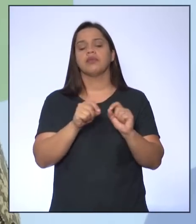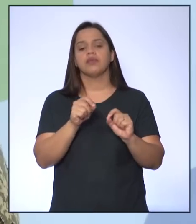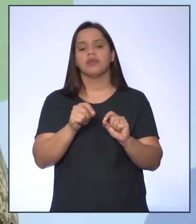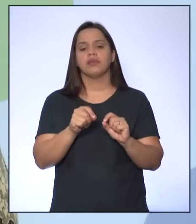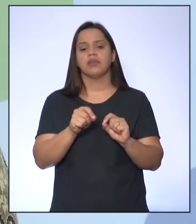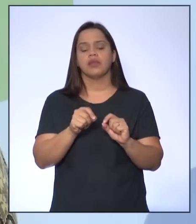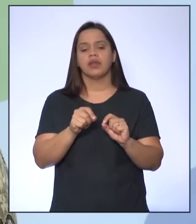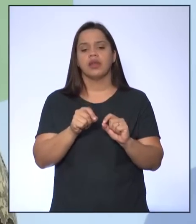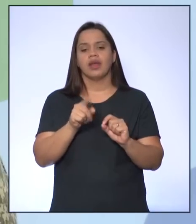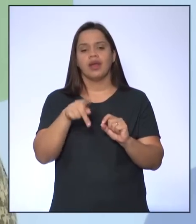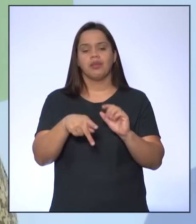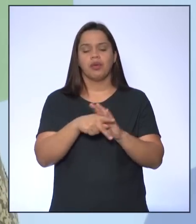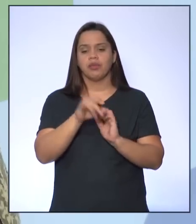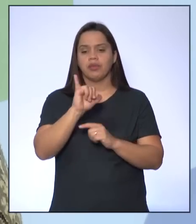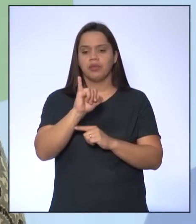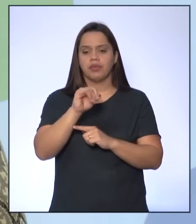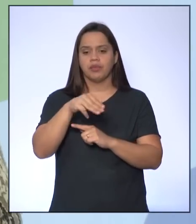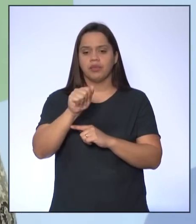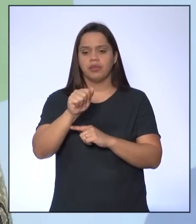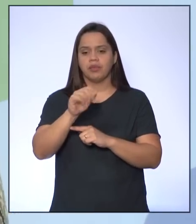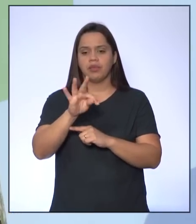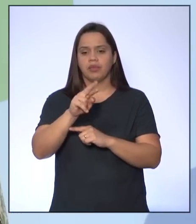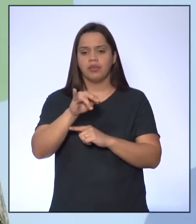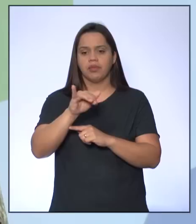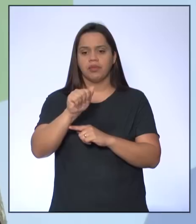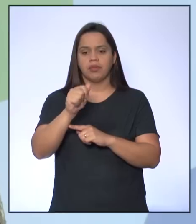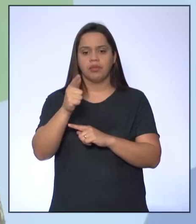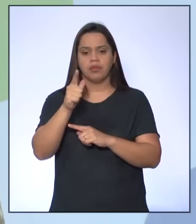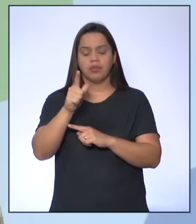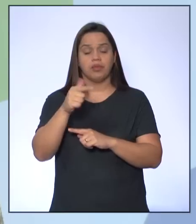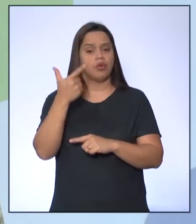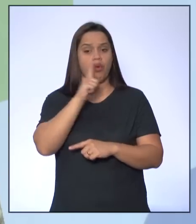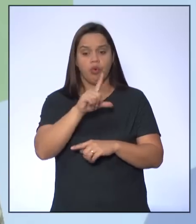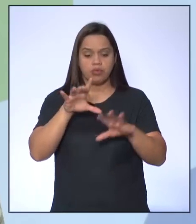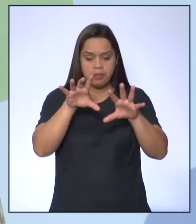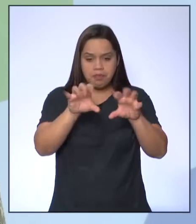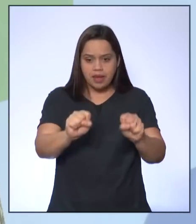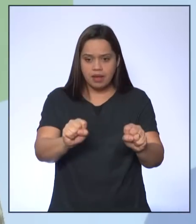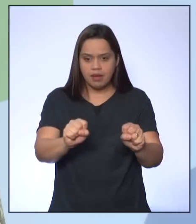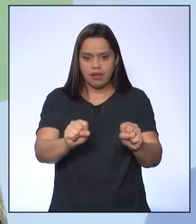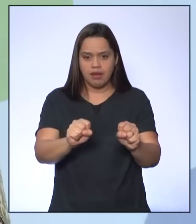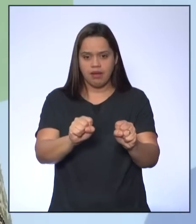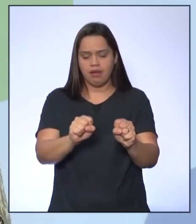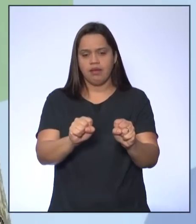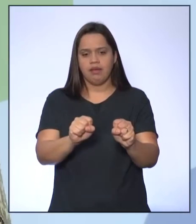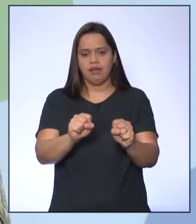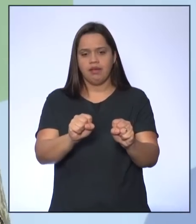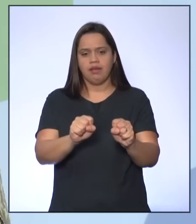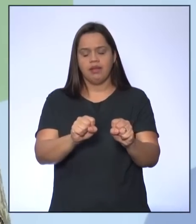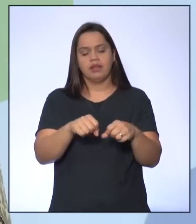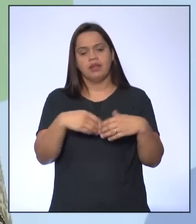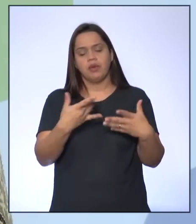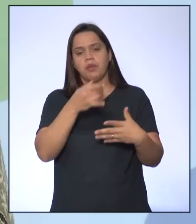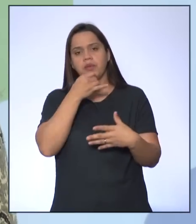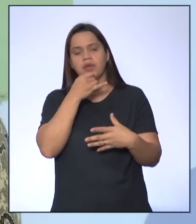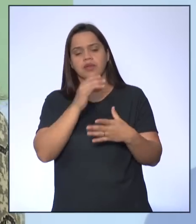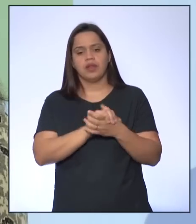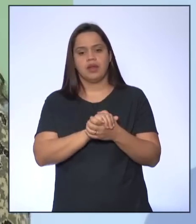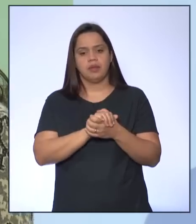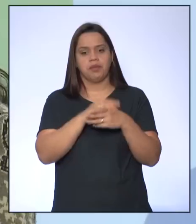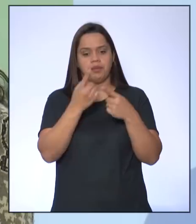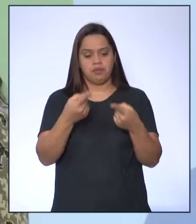não é palpável, ela não é um objeto, mas existe. A música, por exemplo, a música, ela é algo que você